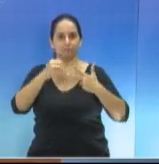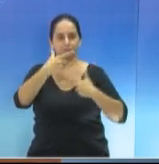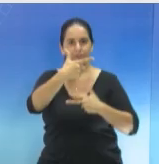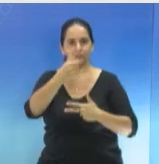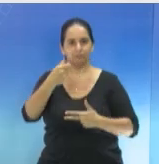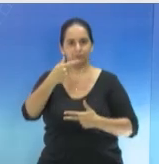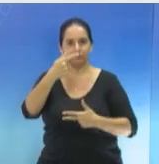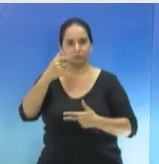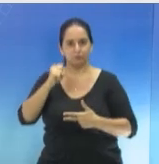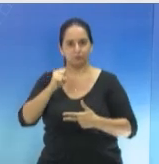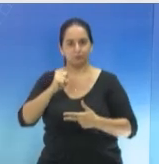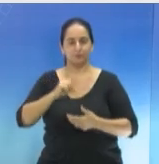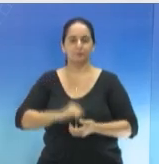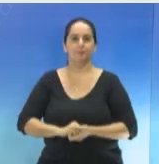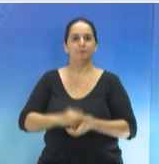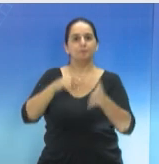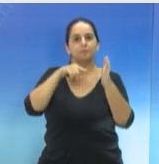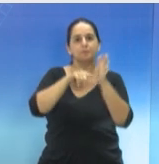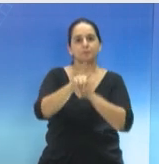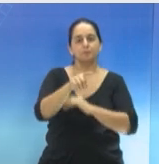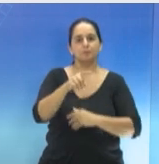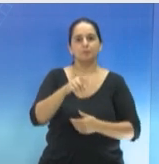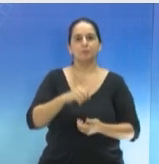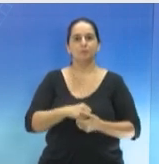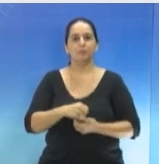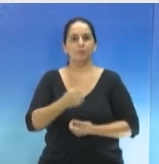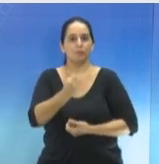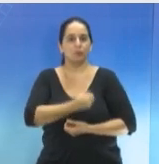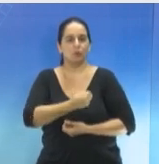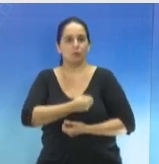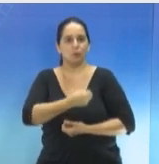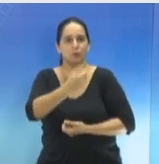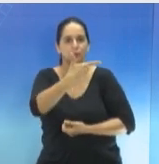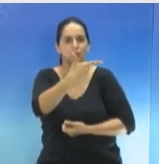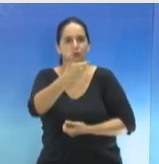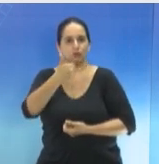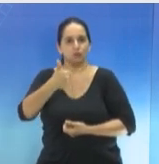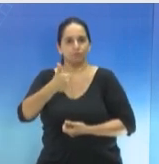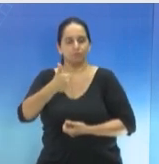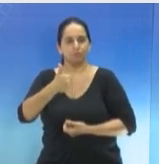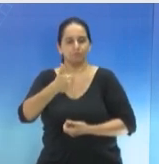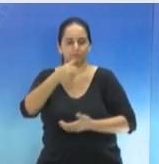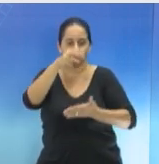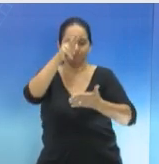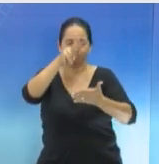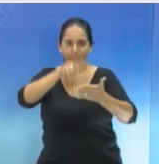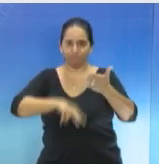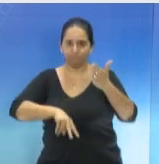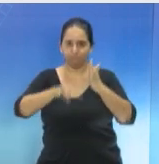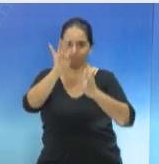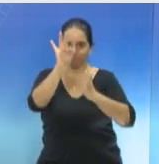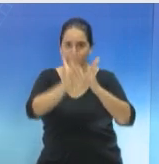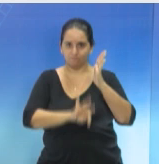texto? Primeira questão, número 21. Vamos à leitura do texto.